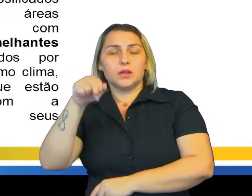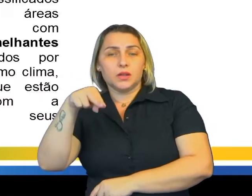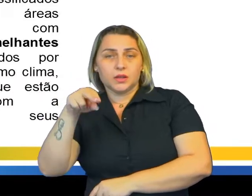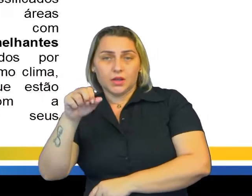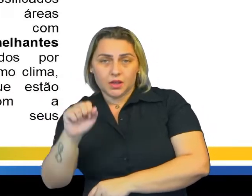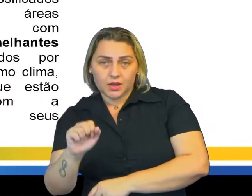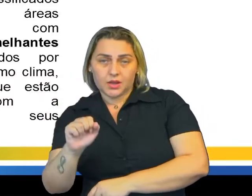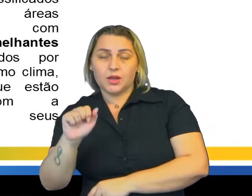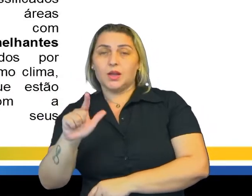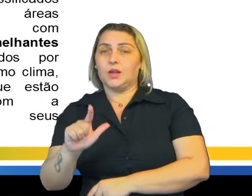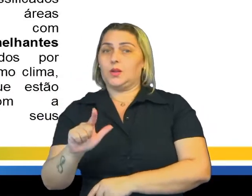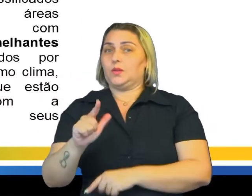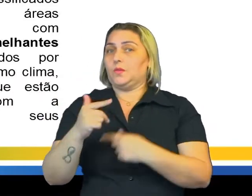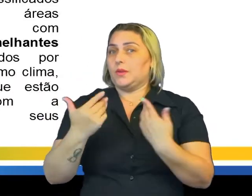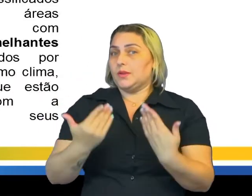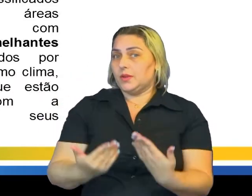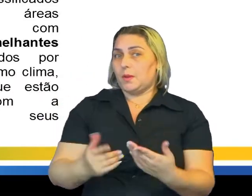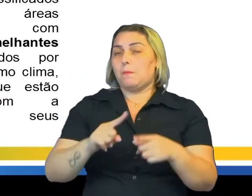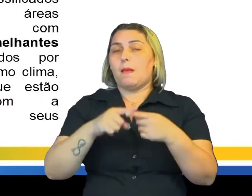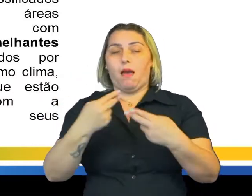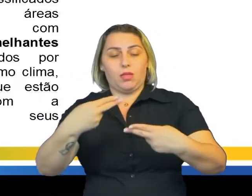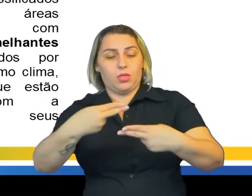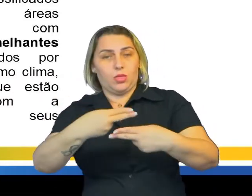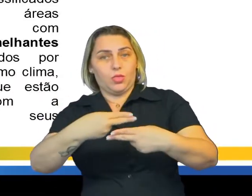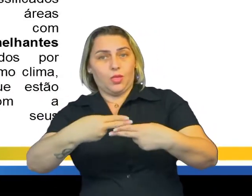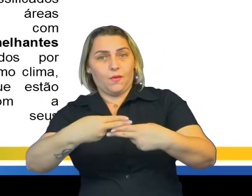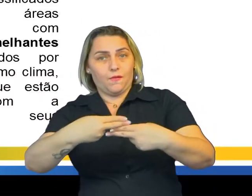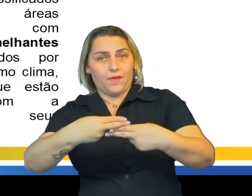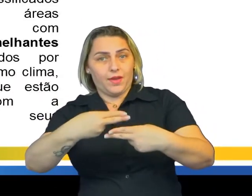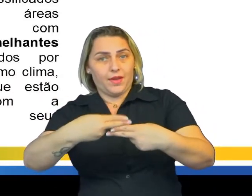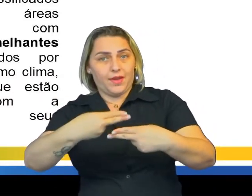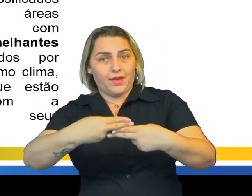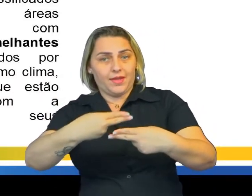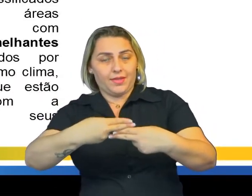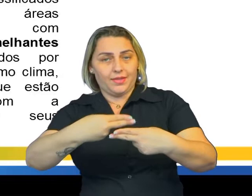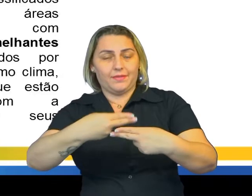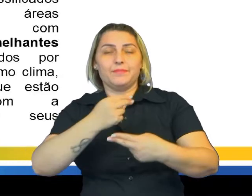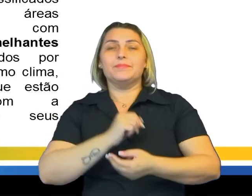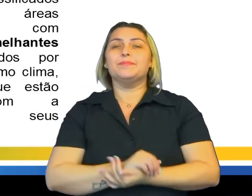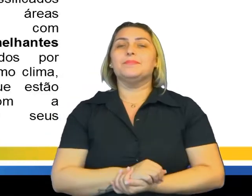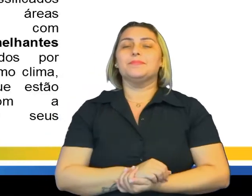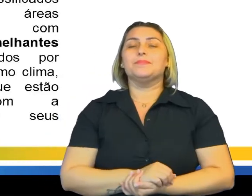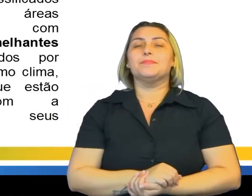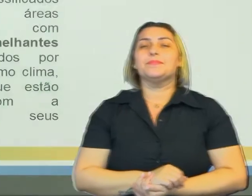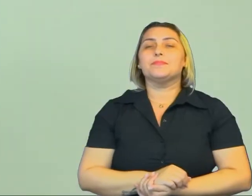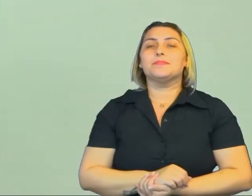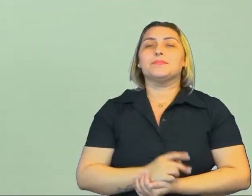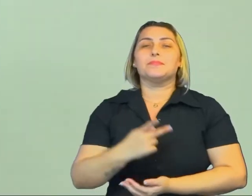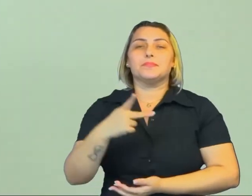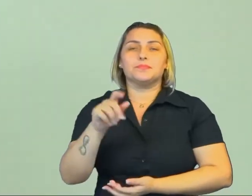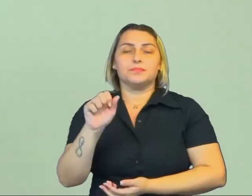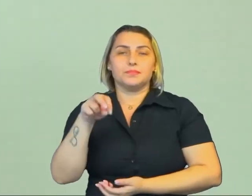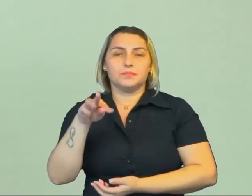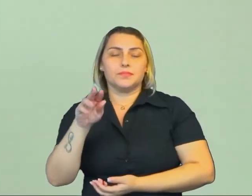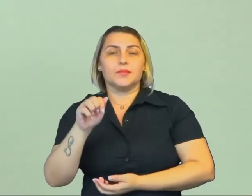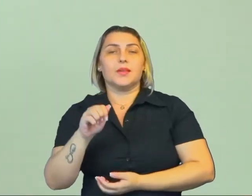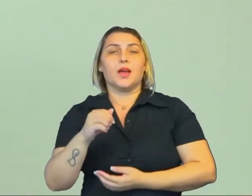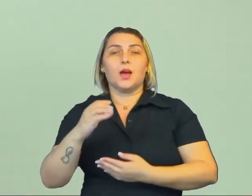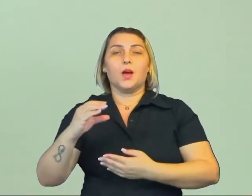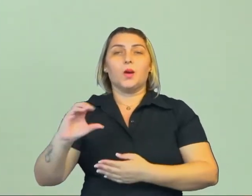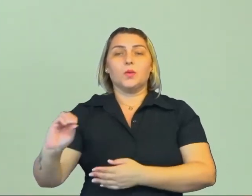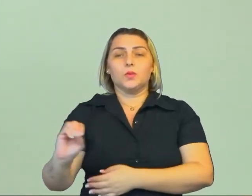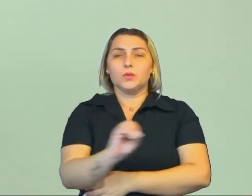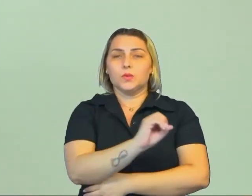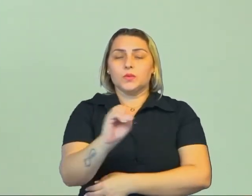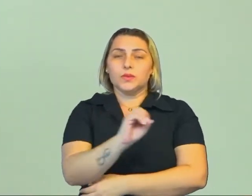repassando, não estou fazendo apologia a nenhuma TV, mas está até repassando a novela. Então o Pantanal é no Centro-Oeste, onde